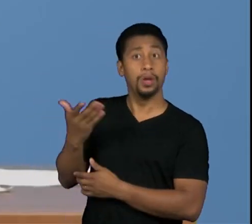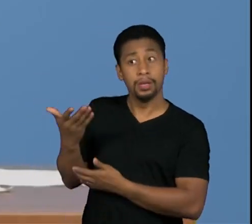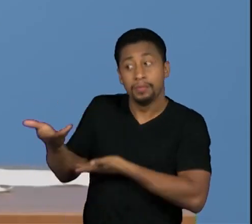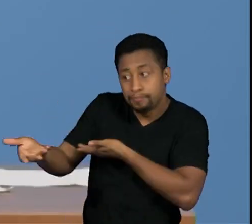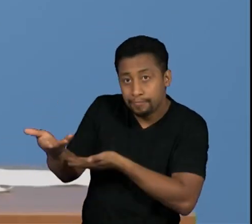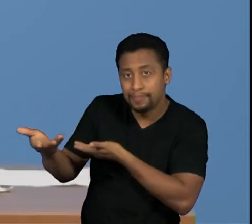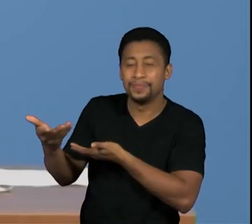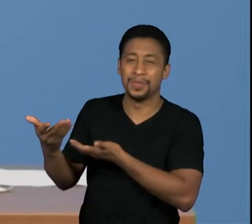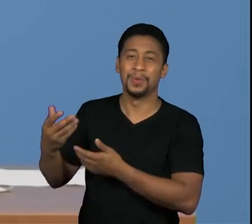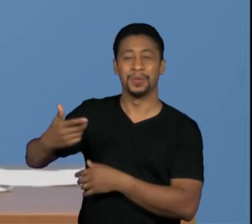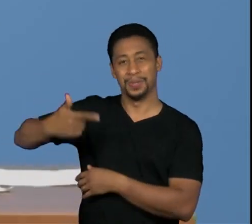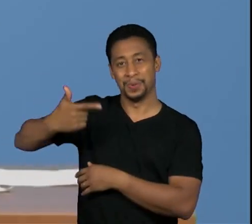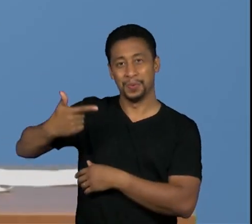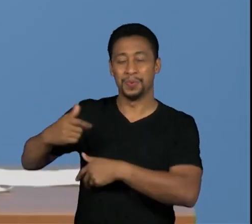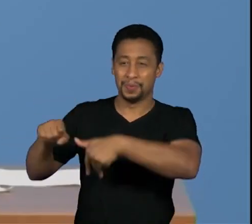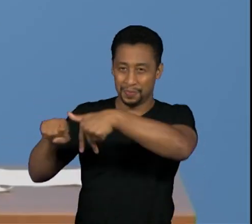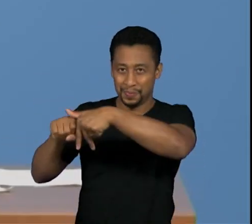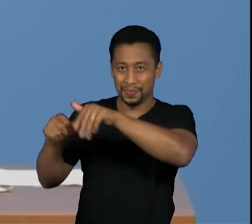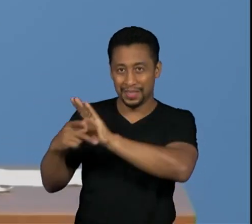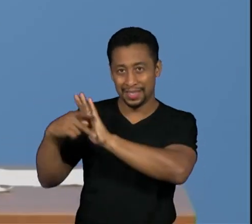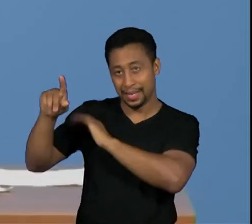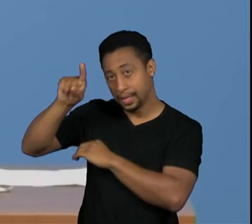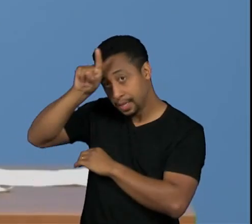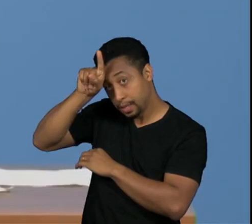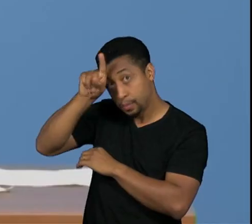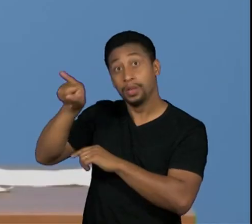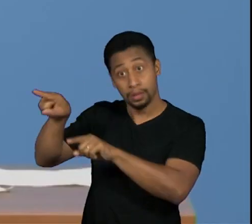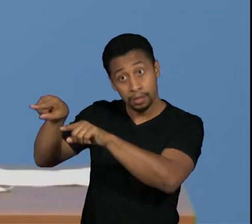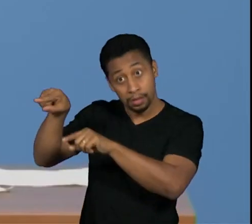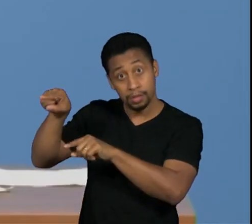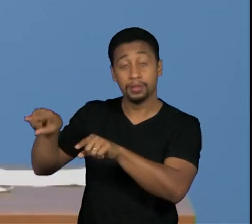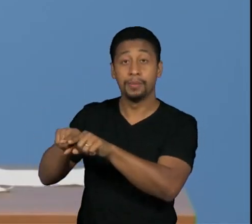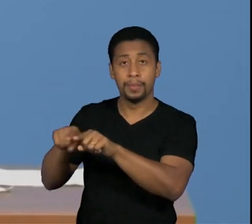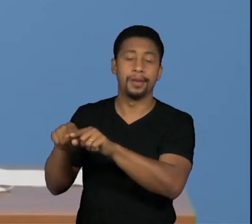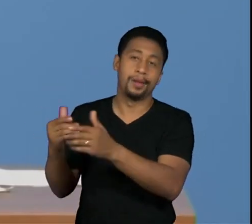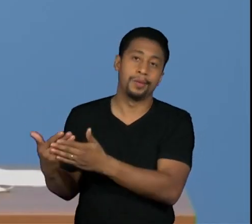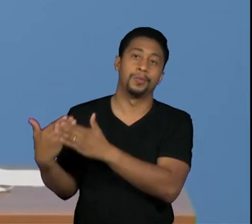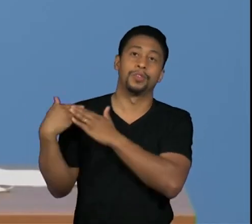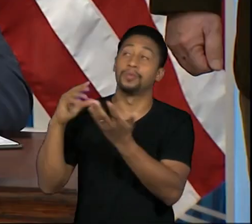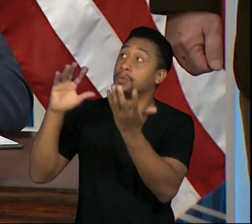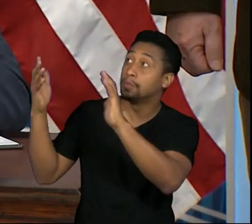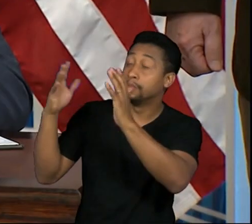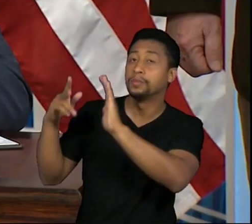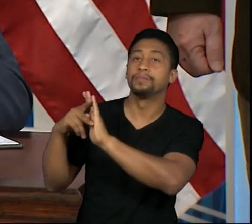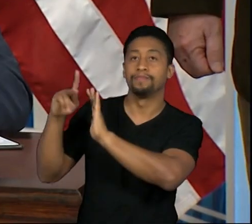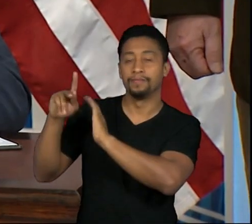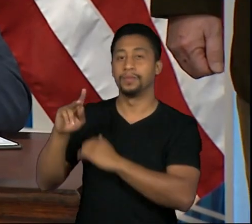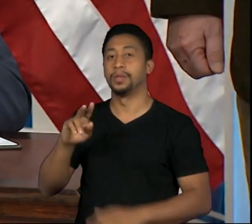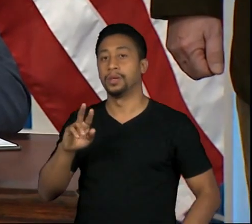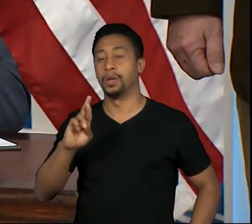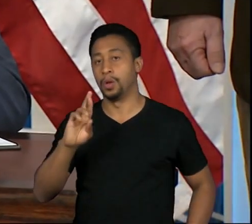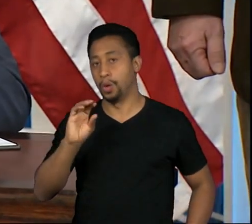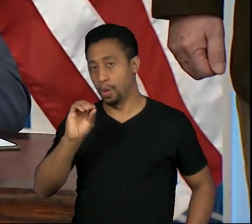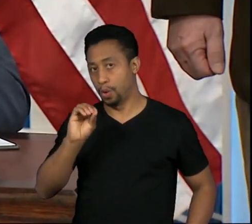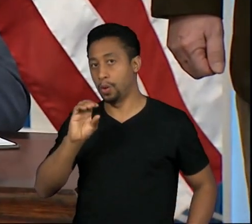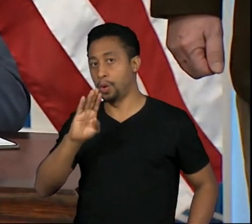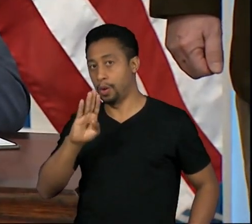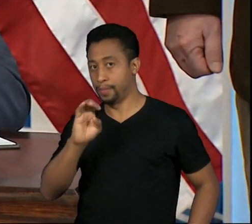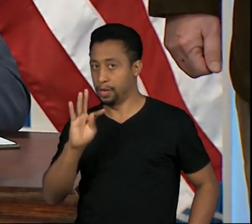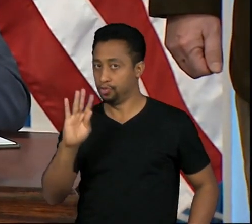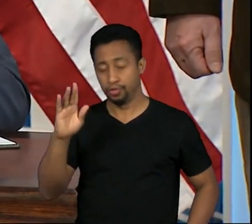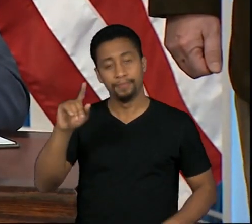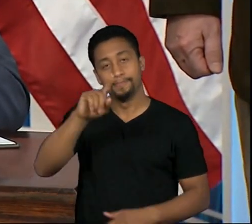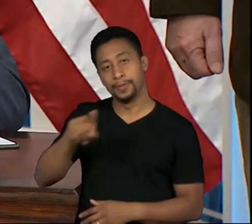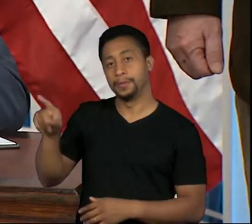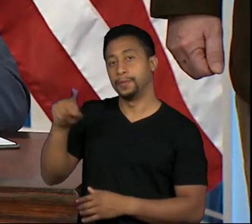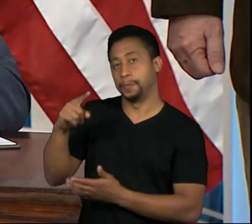e ministro da Economia e Ação Climática do país, Robert Habeck. O presidente dos Estados